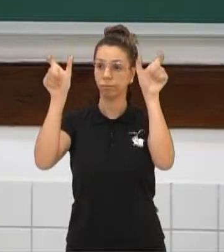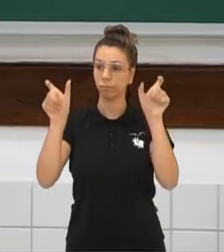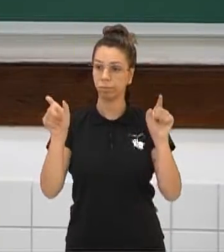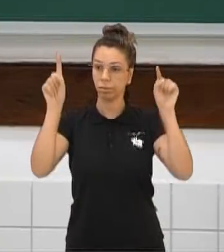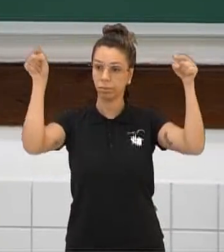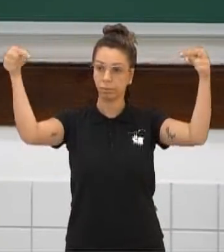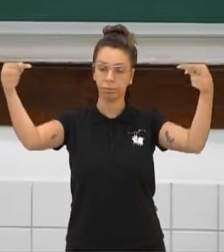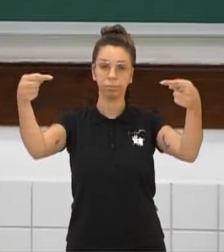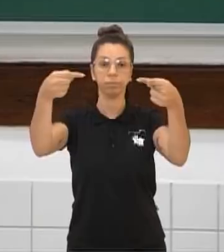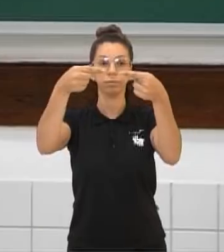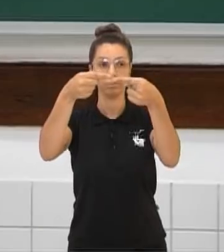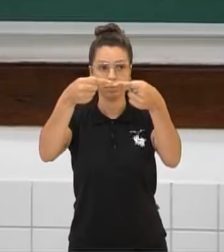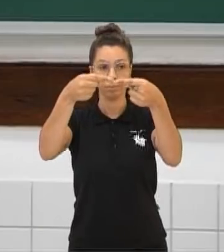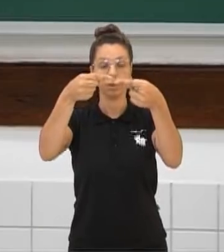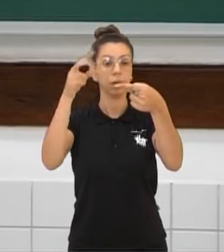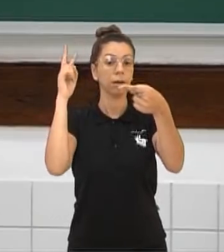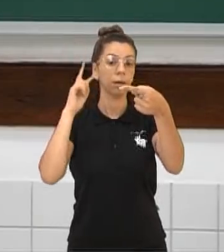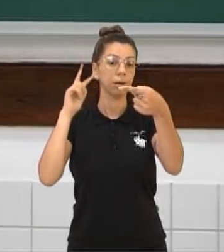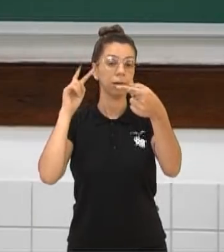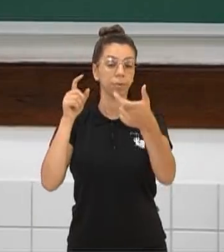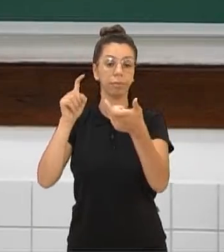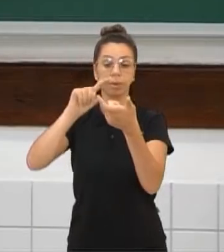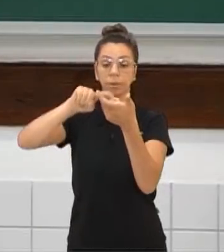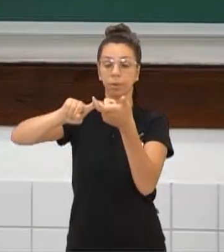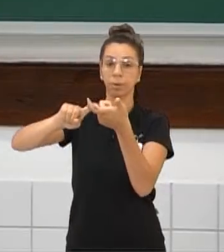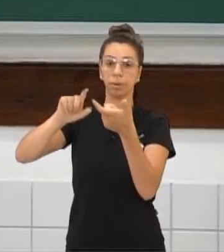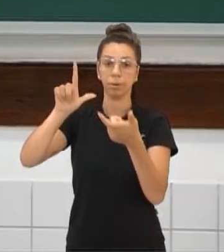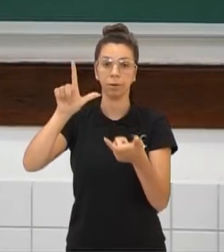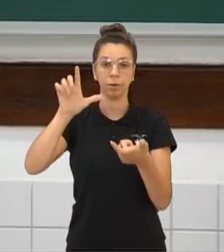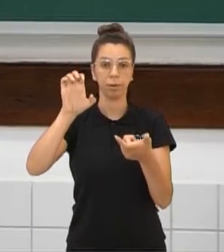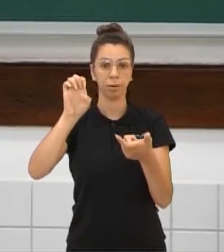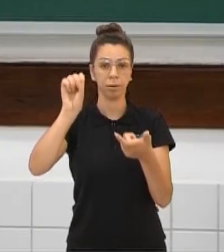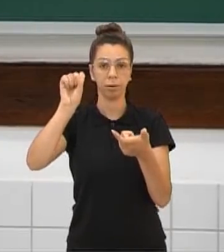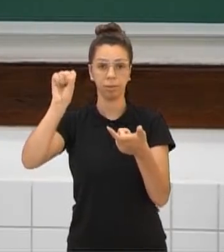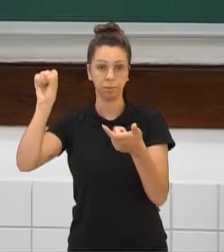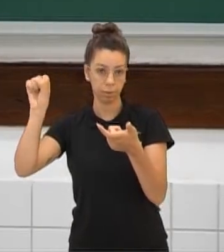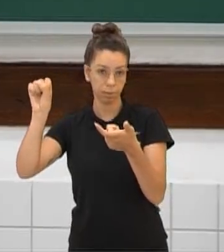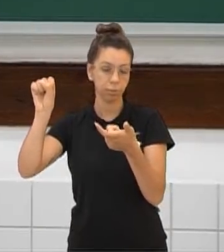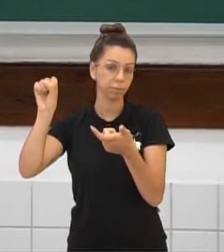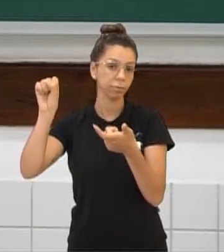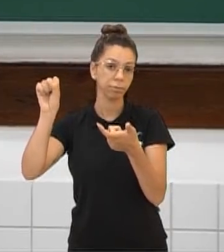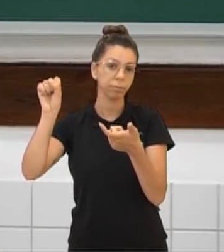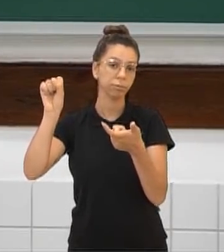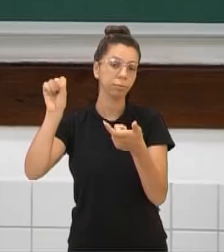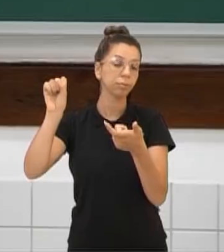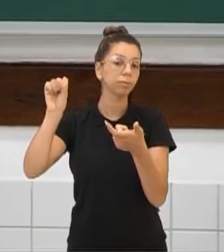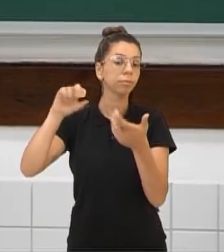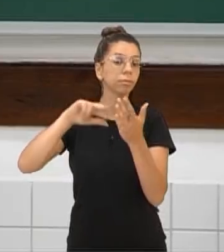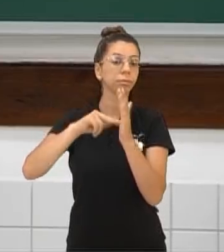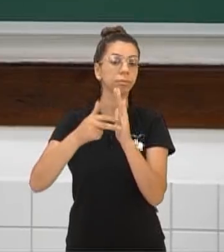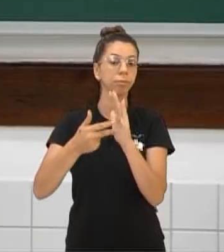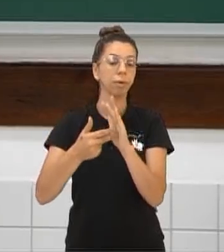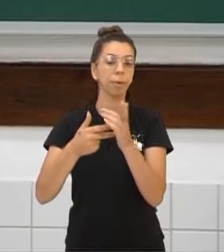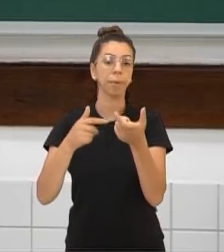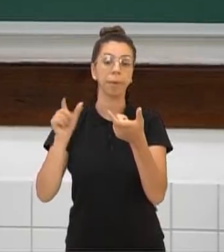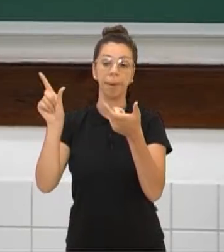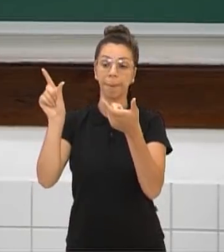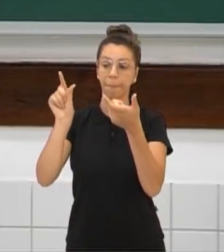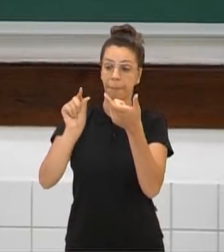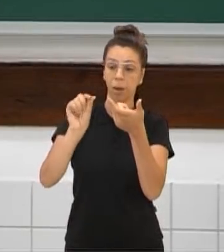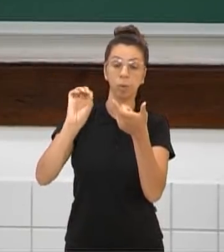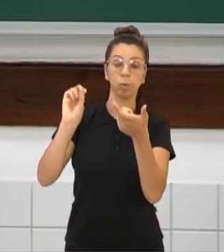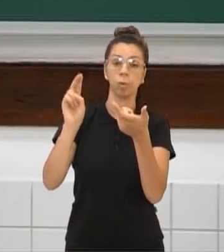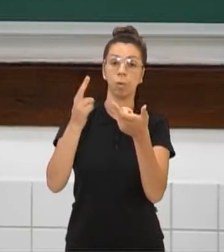dela. Lembrando, gente, que ó, o sufixo less, que a gente viu agora há pouco no speechless, quer dizer menos ou